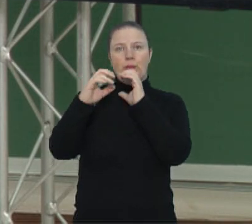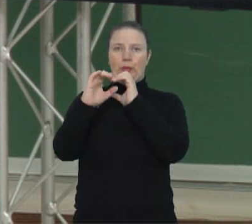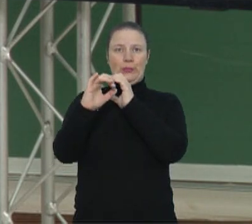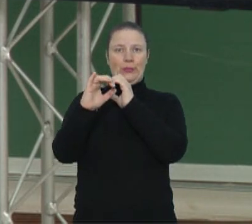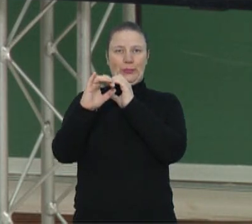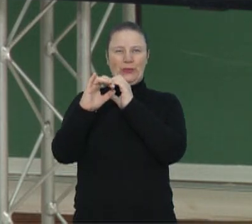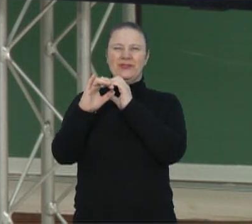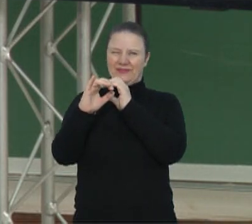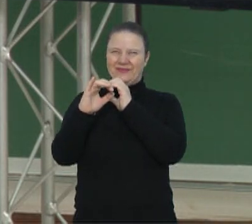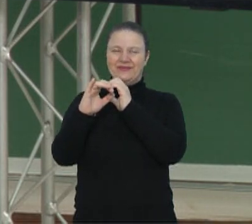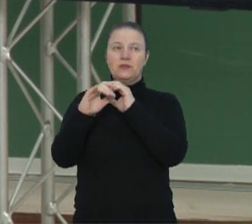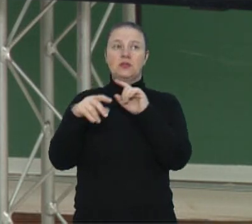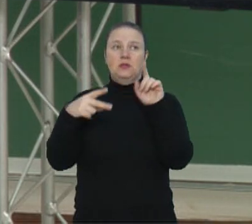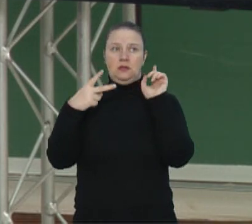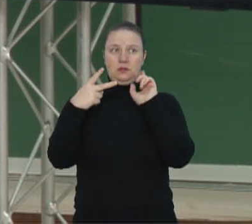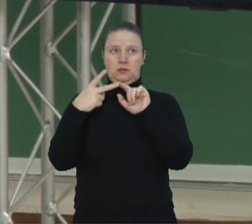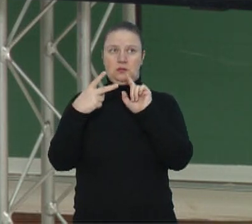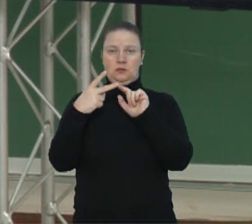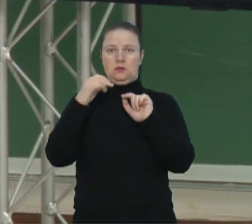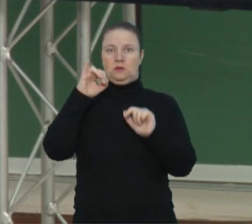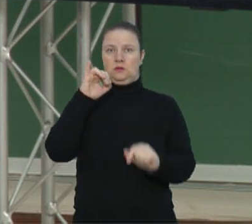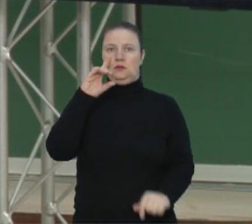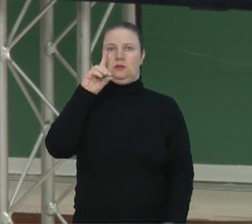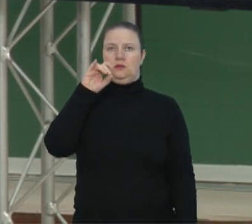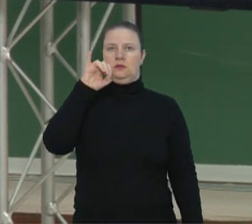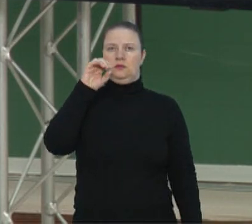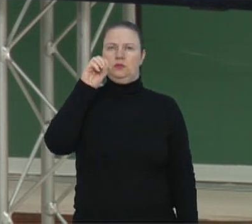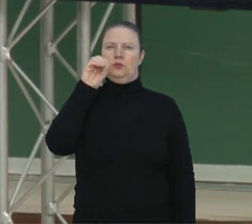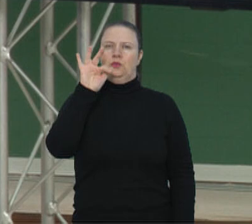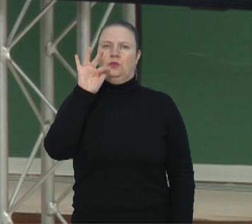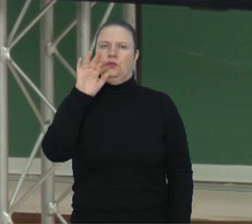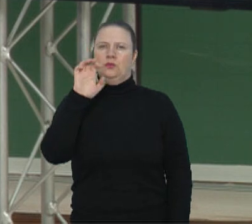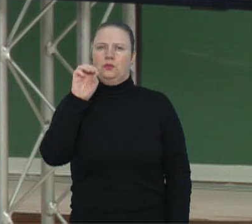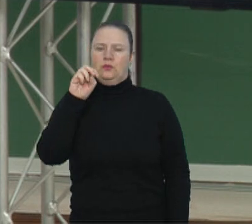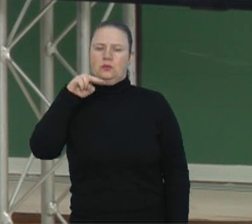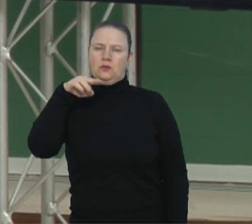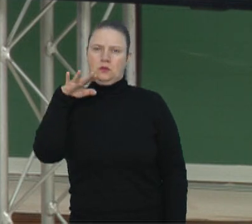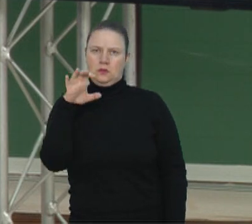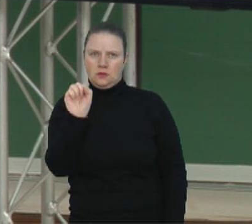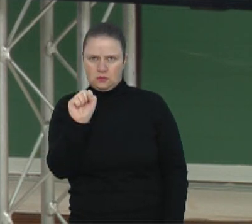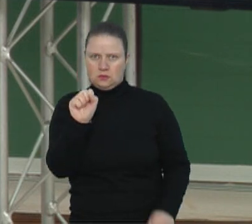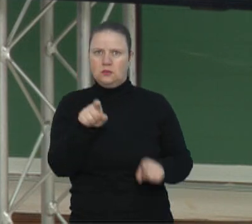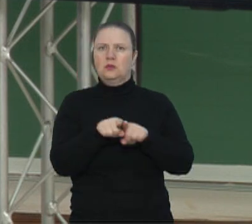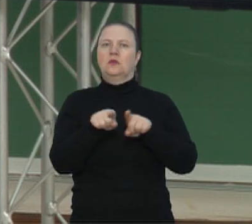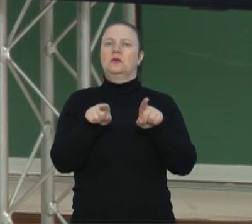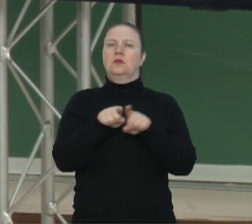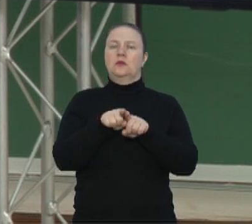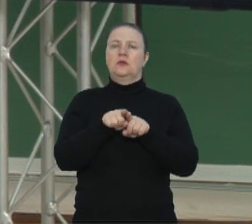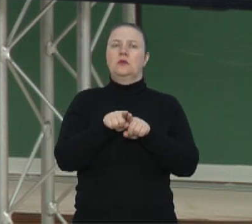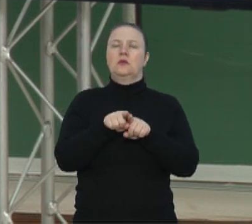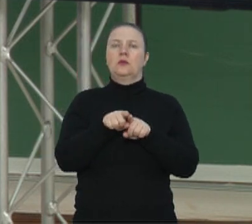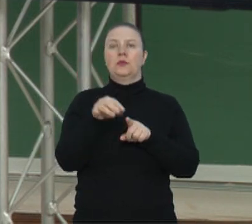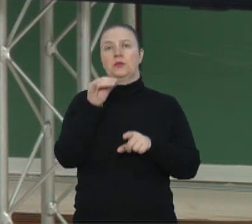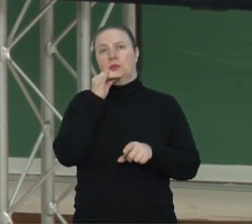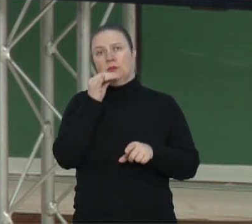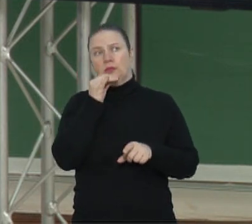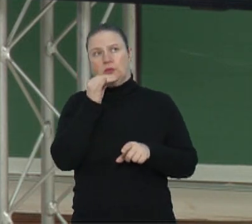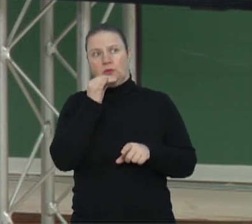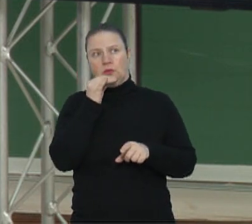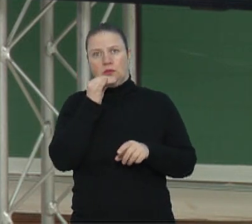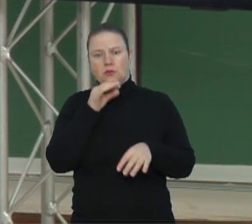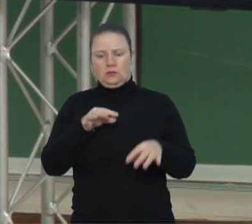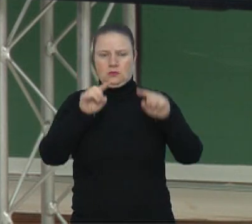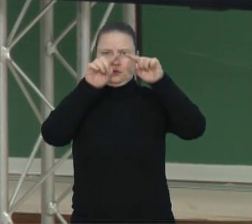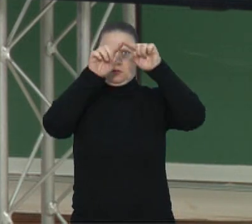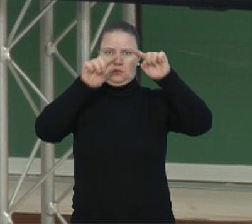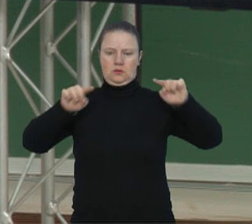dos idiofones, que tem apenas o corpo do instrumento, que, por exemplo, aquele